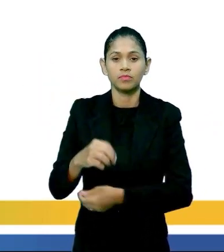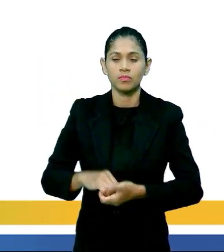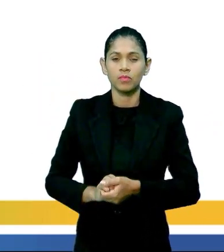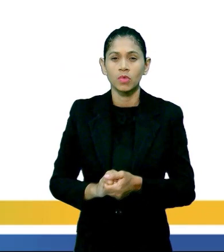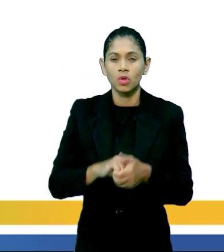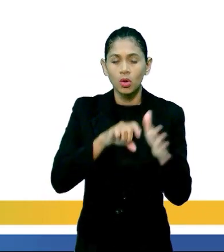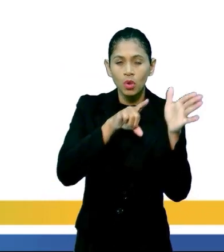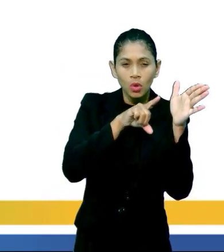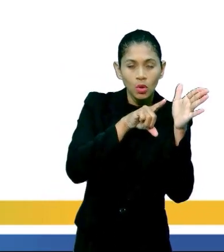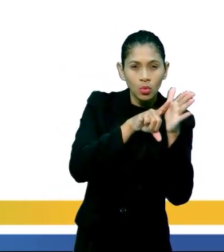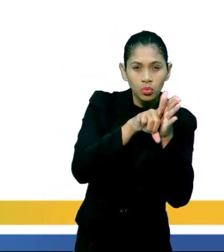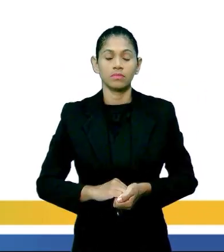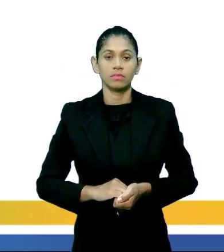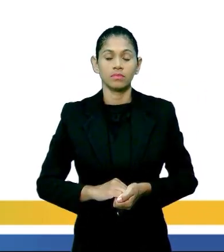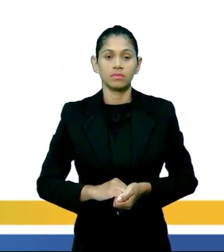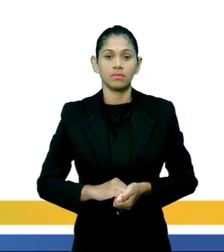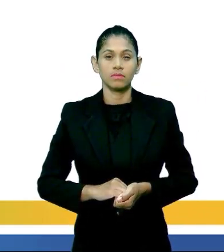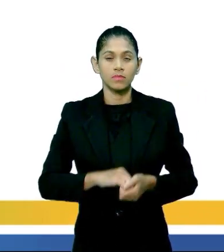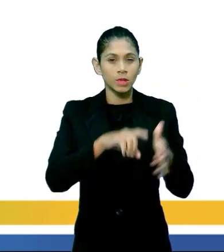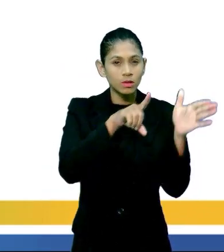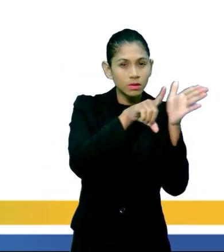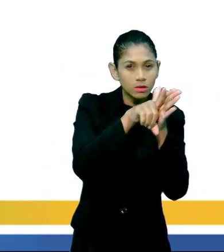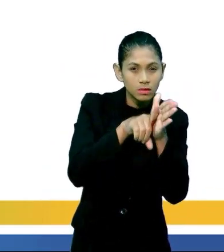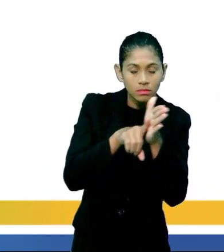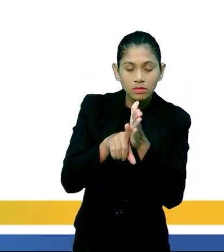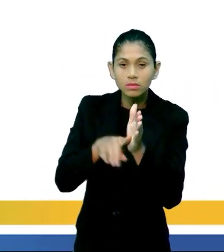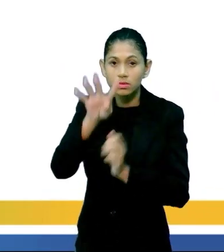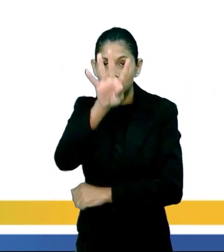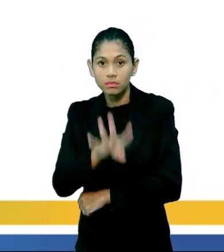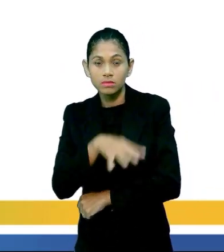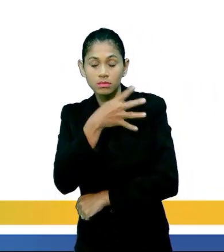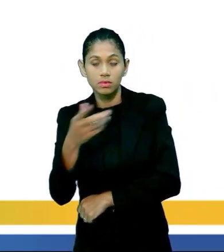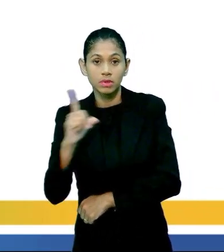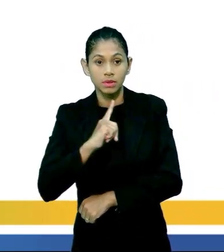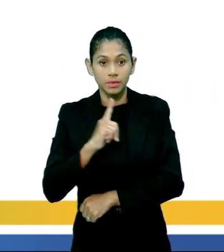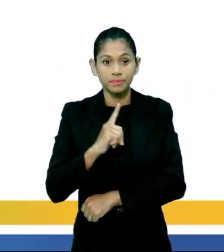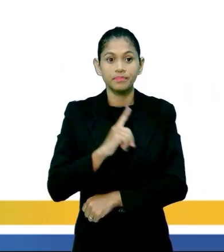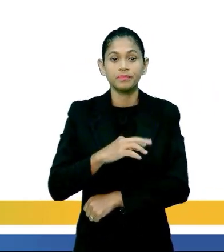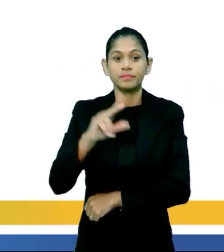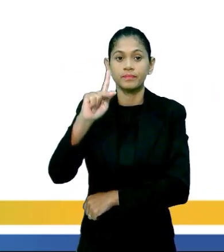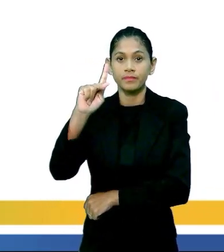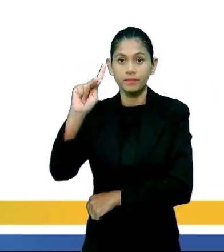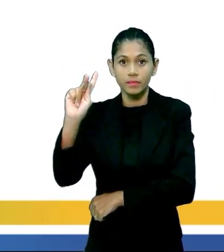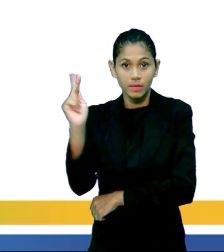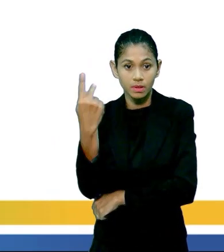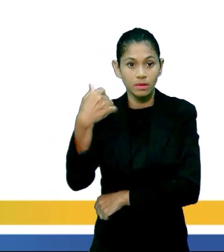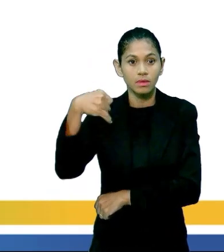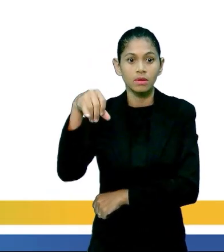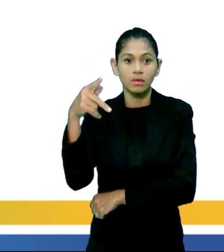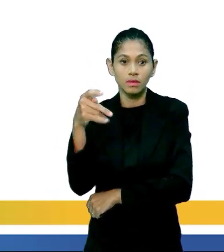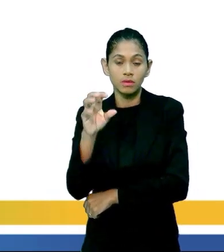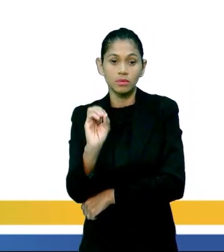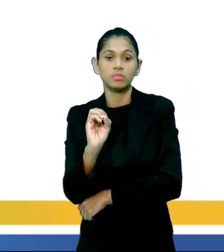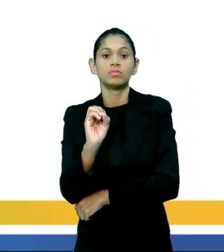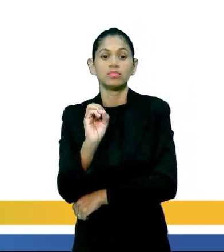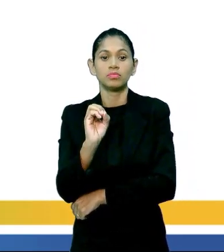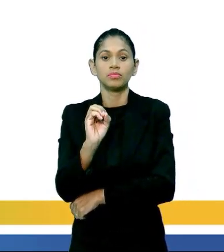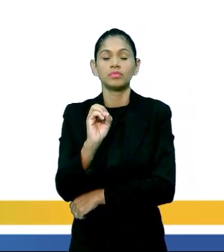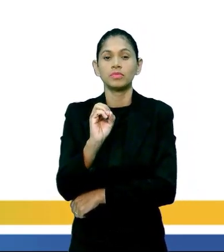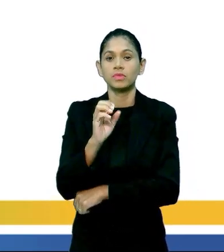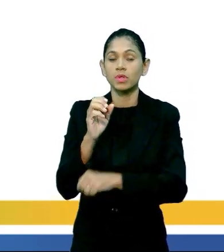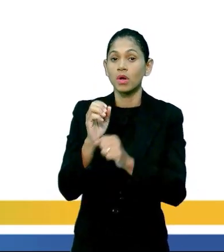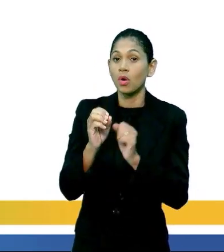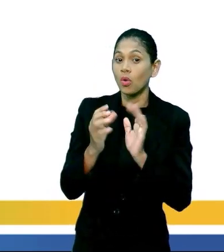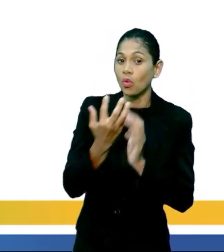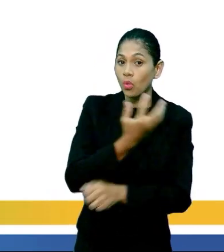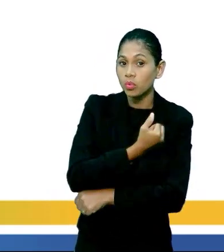taxa de glicose de uma pessoa. Analisando o gráfico a seguir, nós temos hipoglicemia, taxa de glicose menor